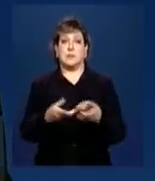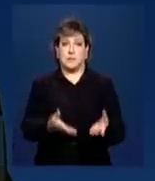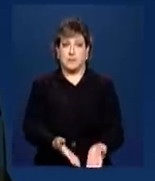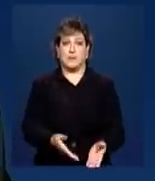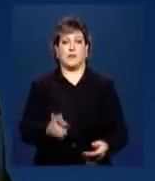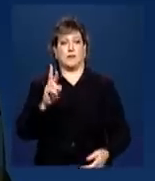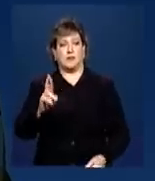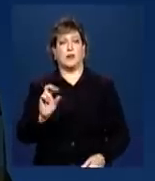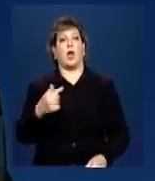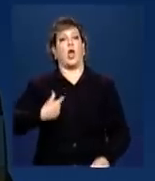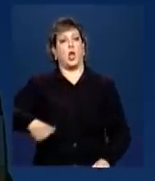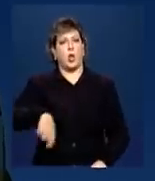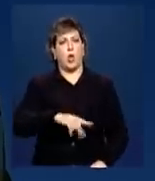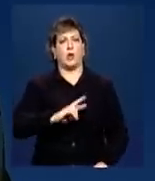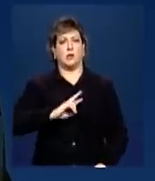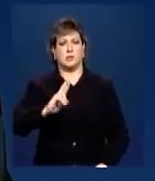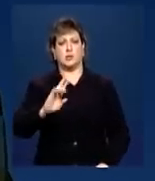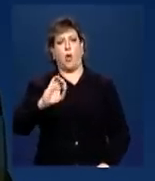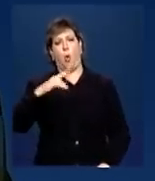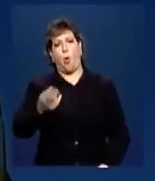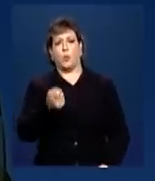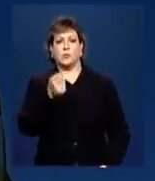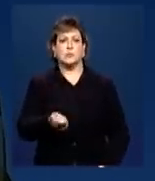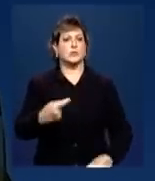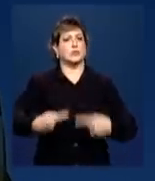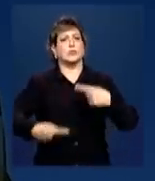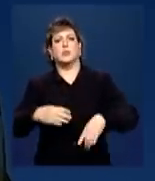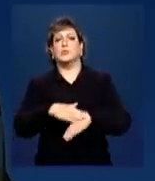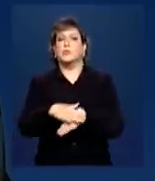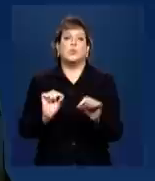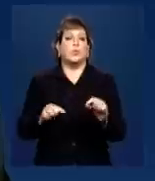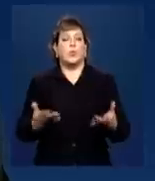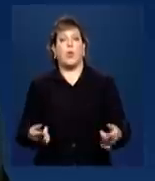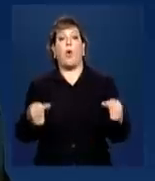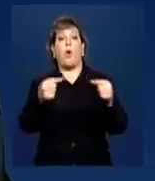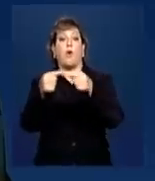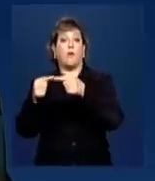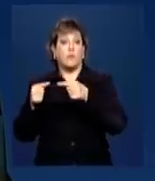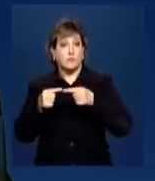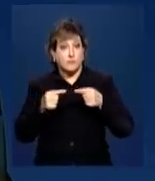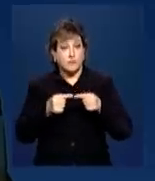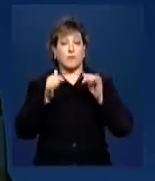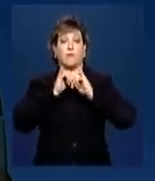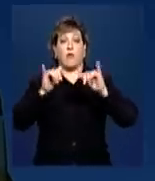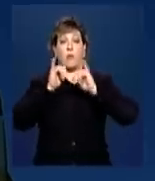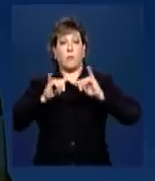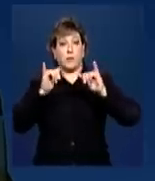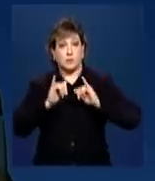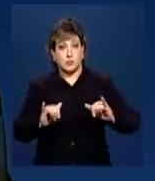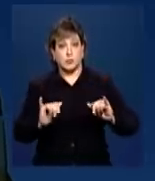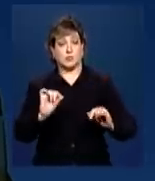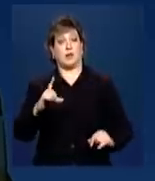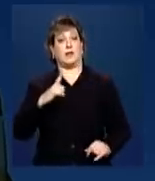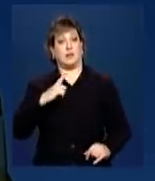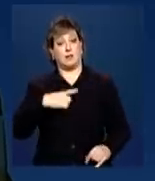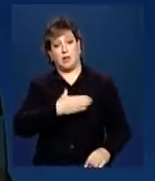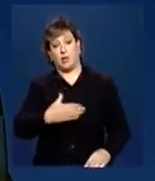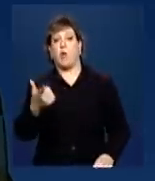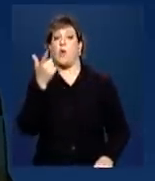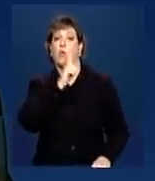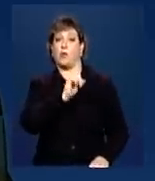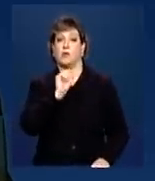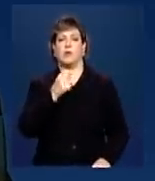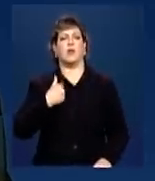ou respondemos, ou contestamos, ou discutimos de acordo com as informações que estão ao nosso alcance.